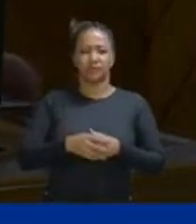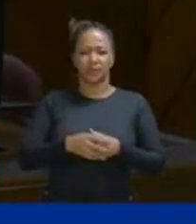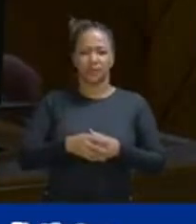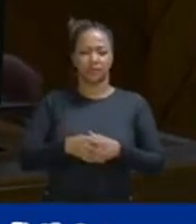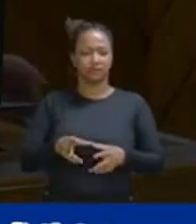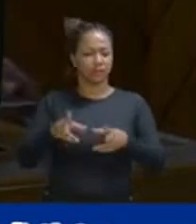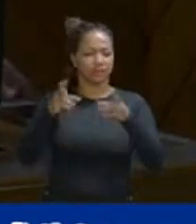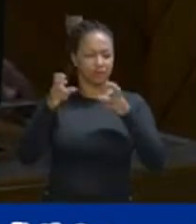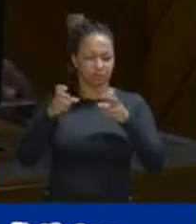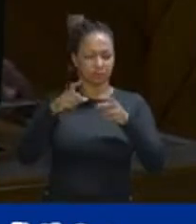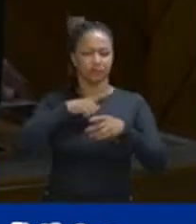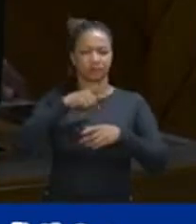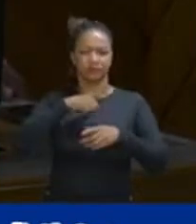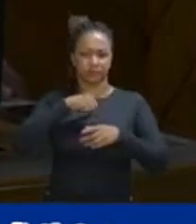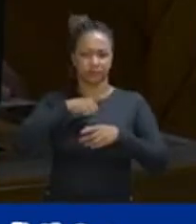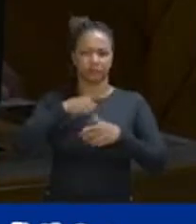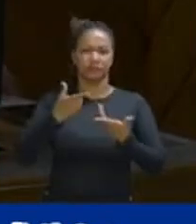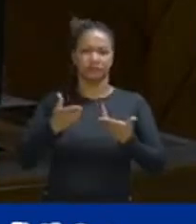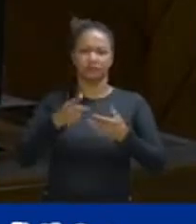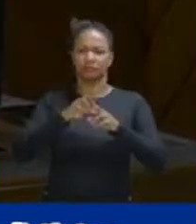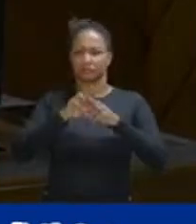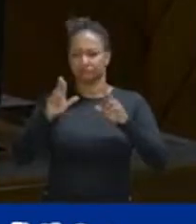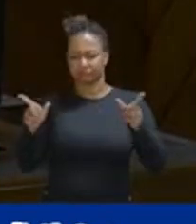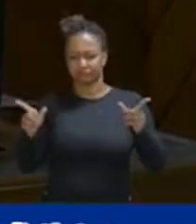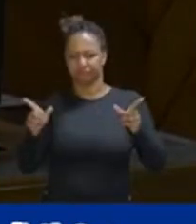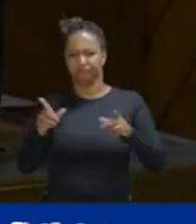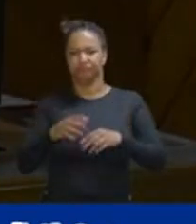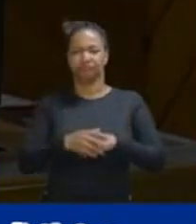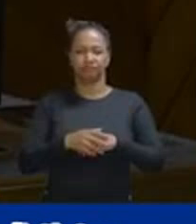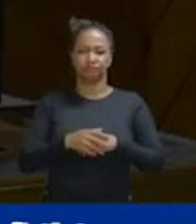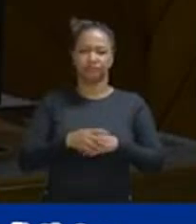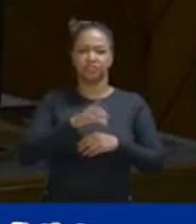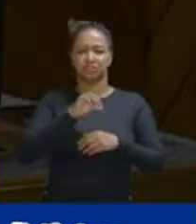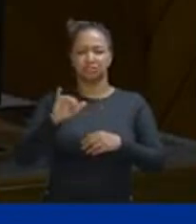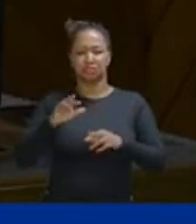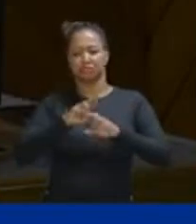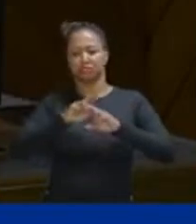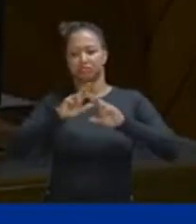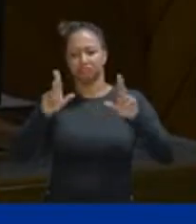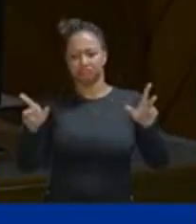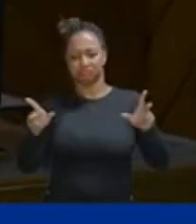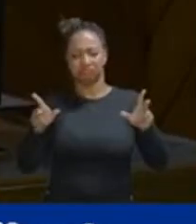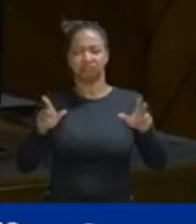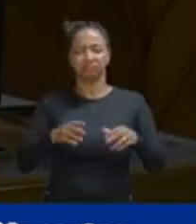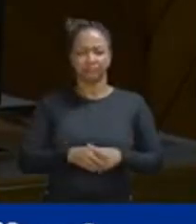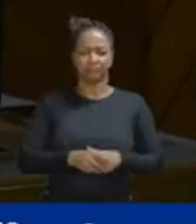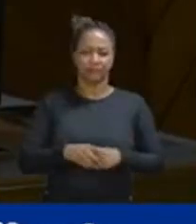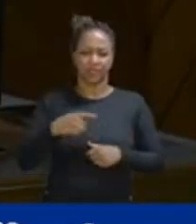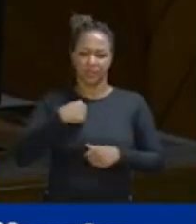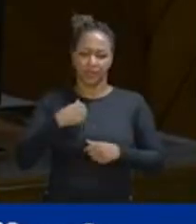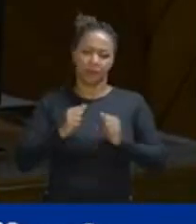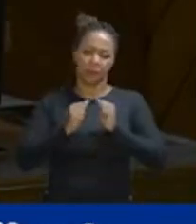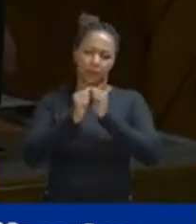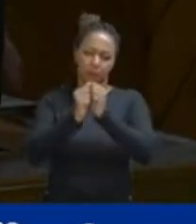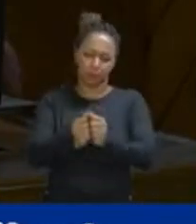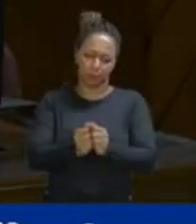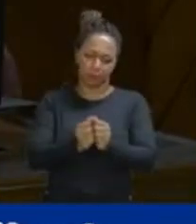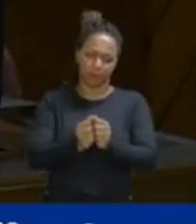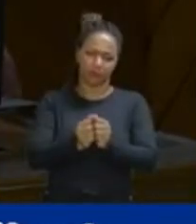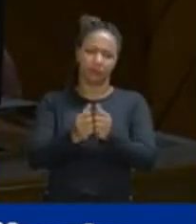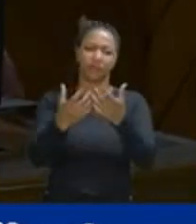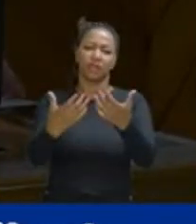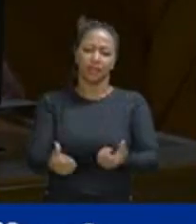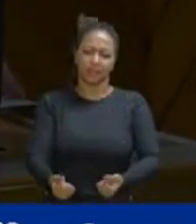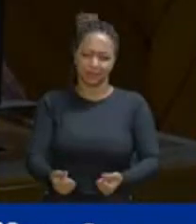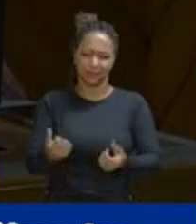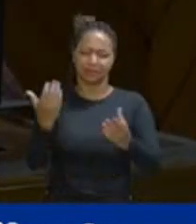ótica de que se trata de fatos completamente distintos em datas distintas, eu acompanho para acolher